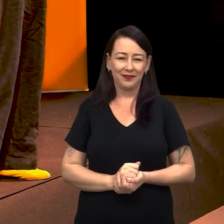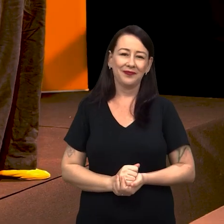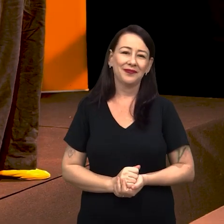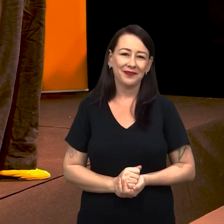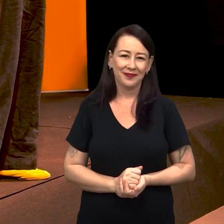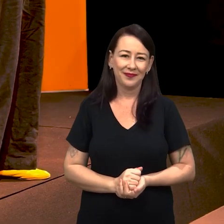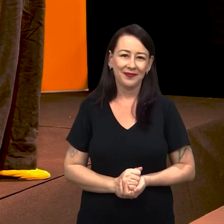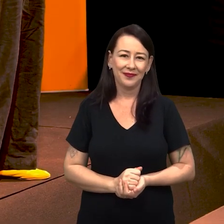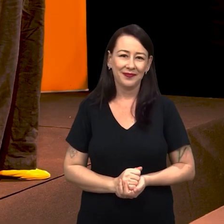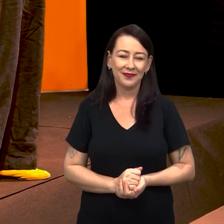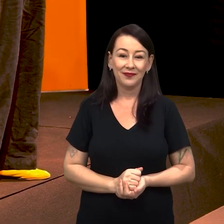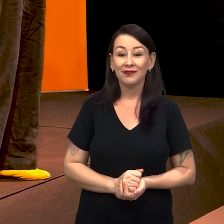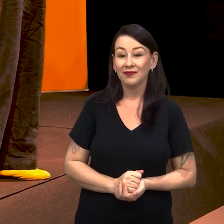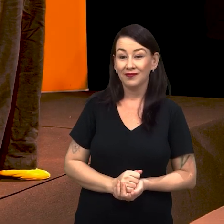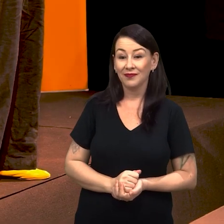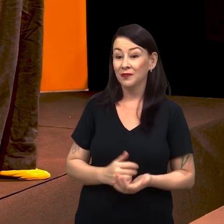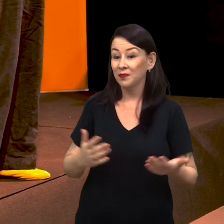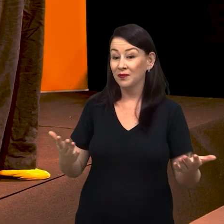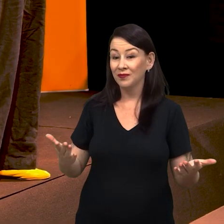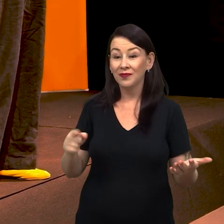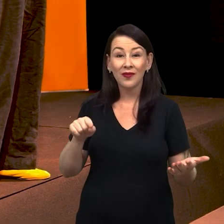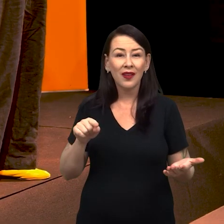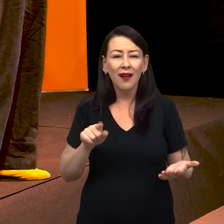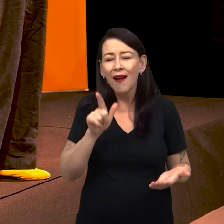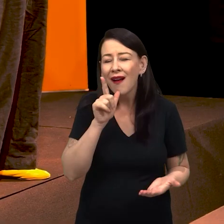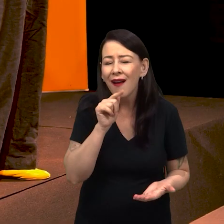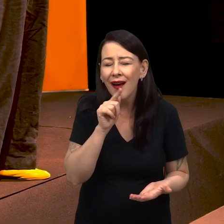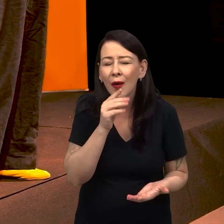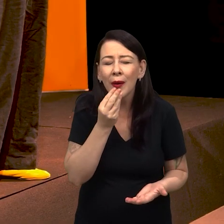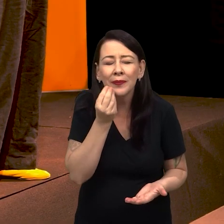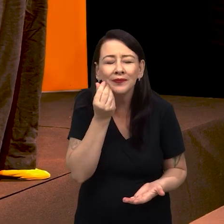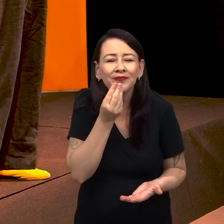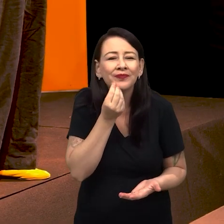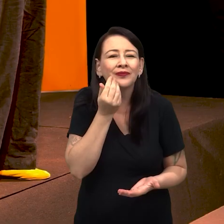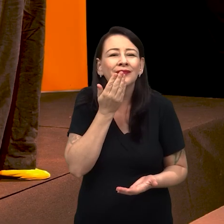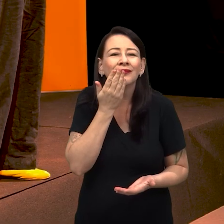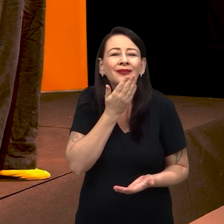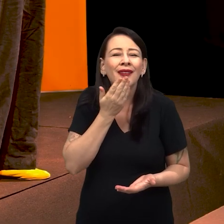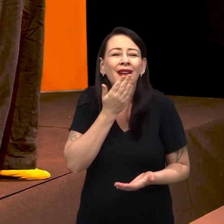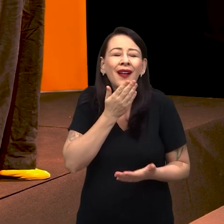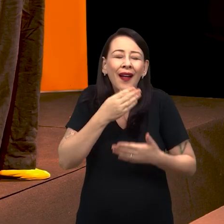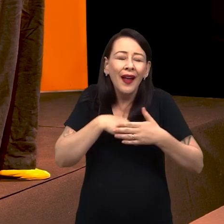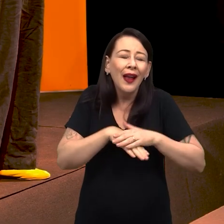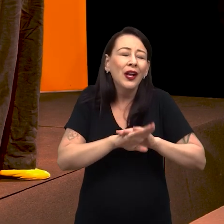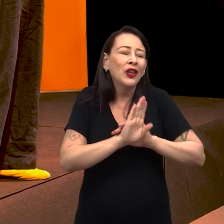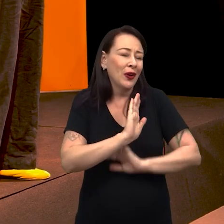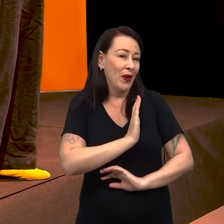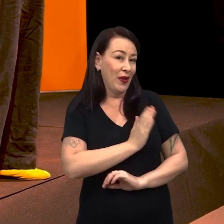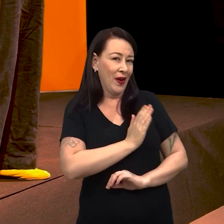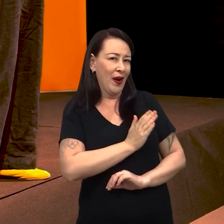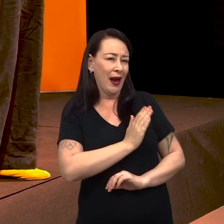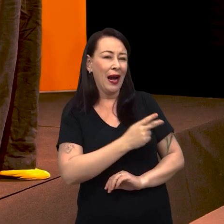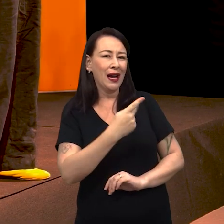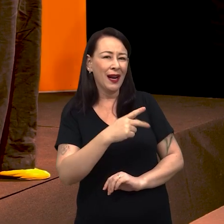passam, bebem água dela. Oh, que água tão doce, ó Senhora tão